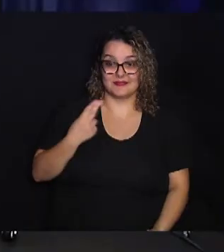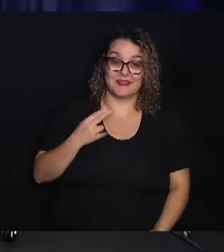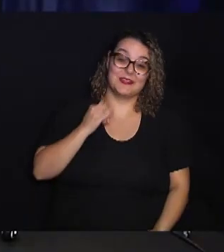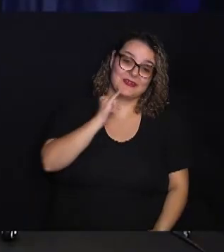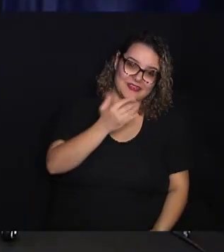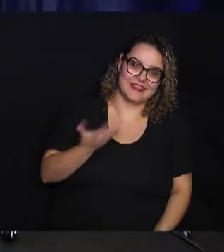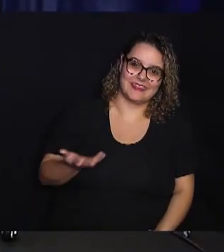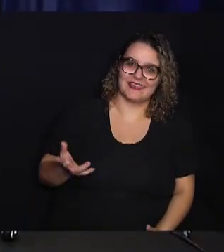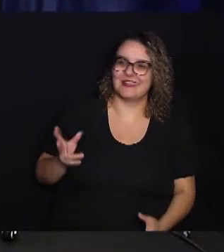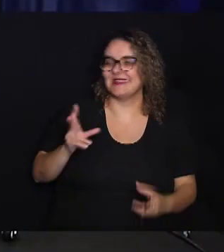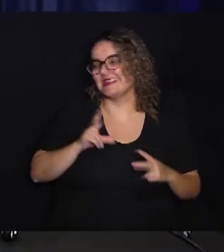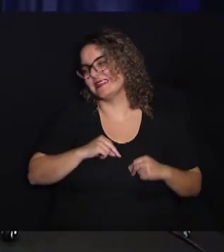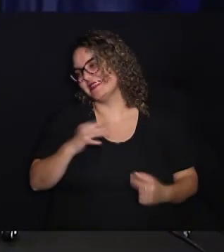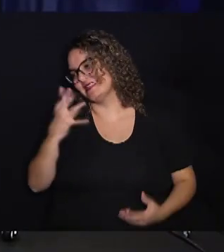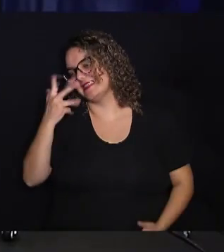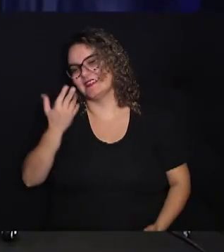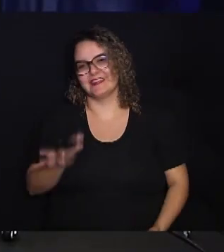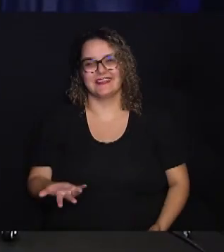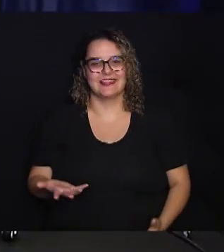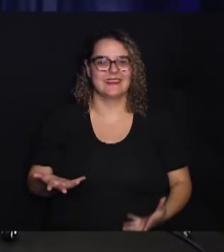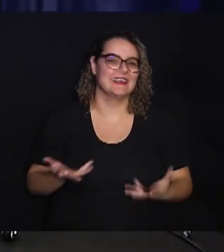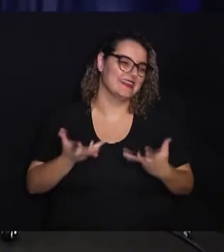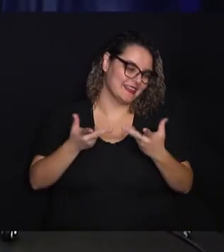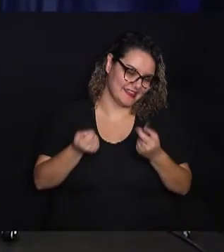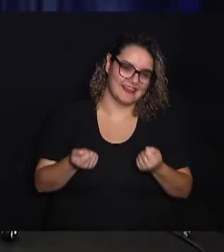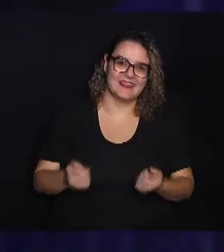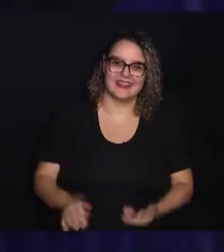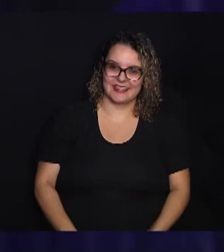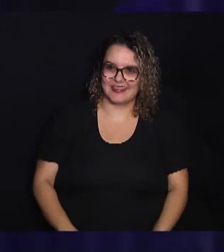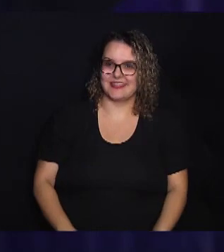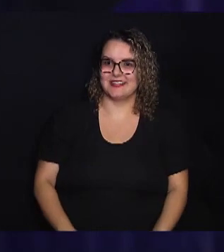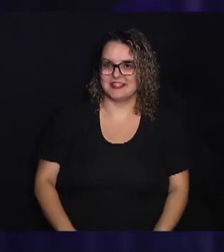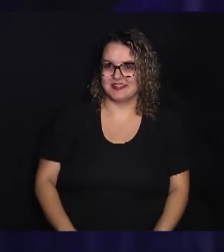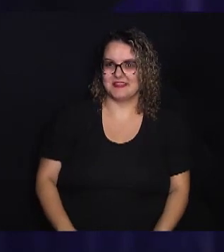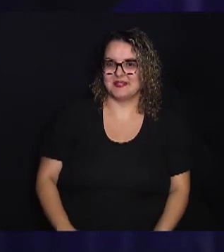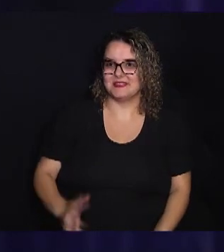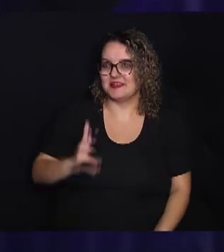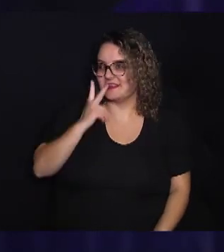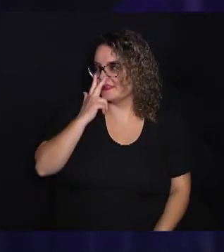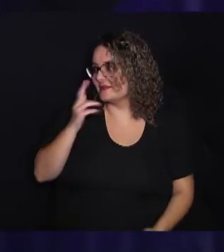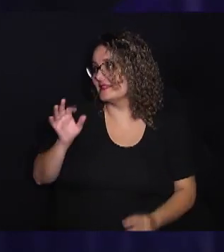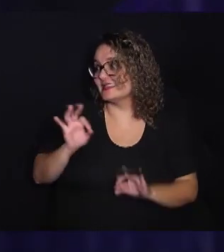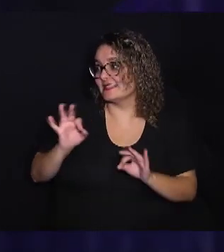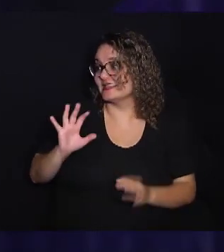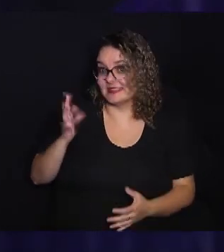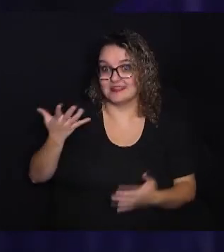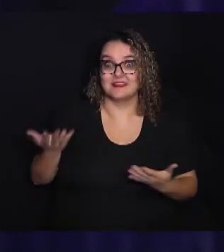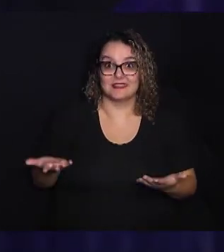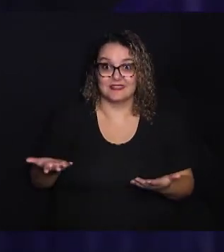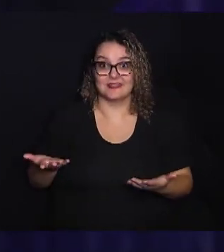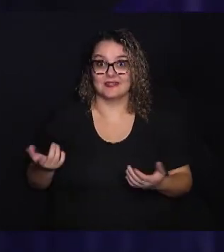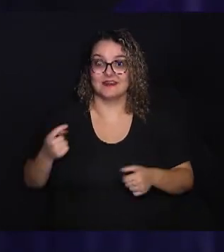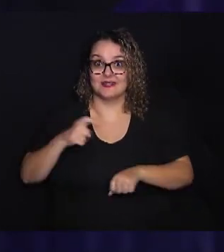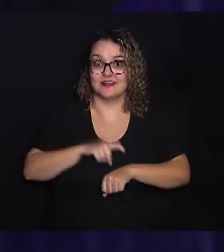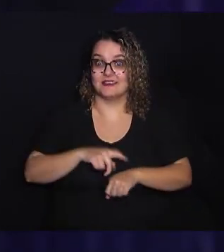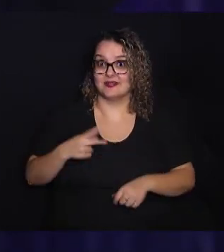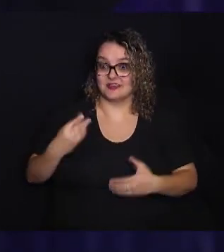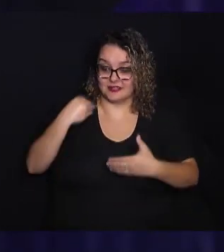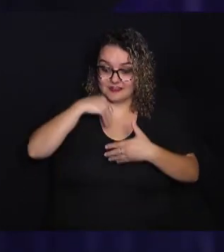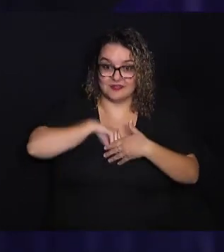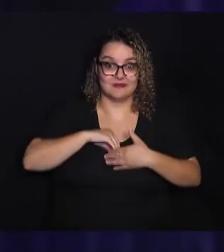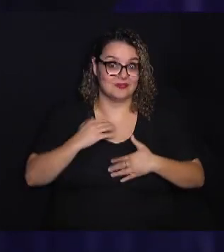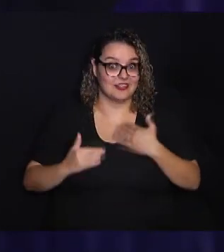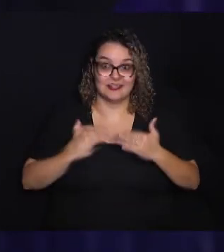Nossa. Então, é incrível. Maravilha. E parecia que nada estava acontecendo, agora lá dentro dele estava em